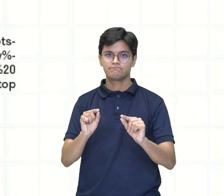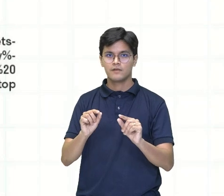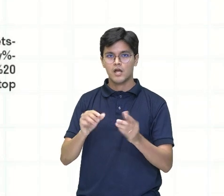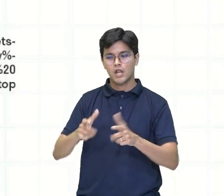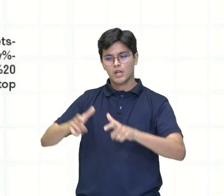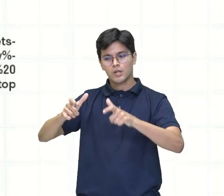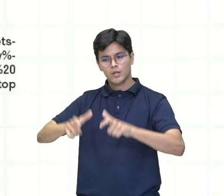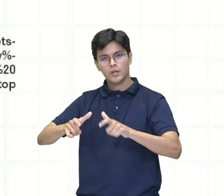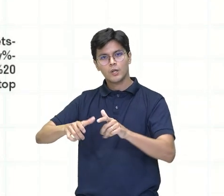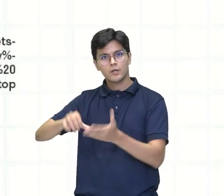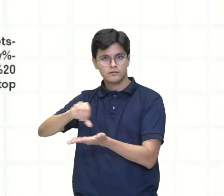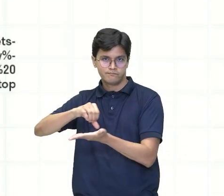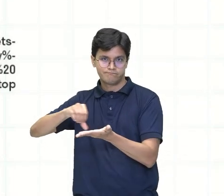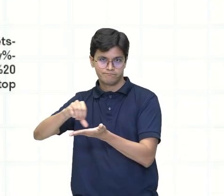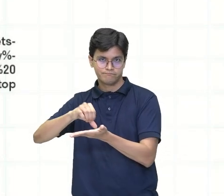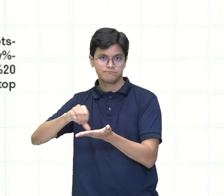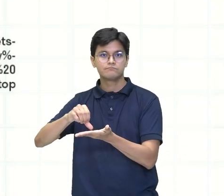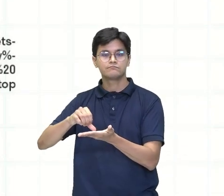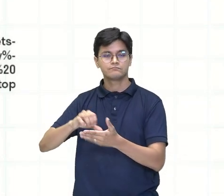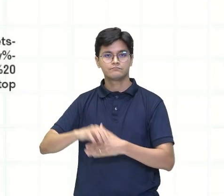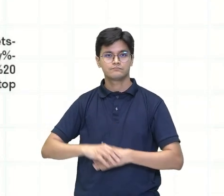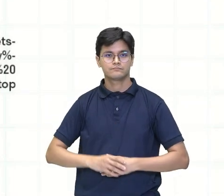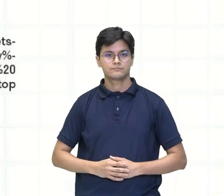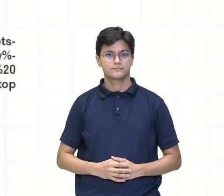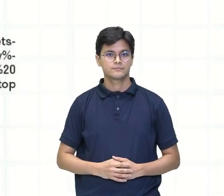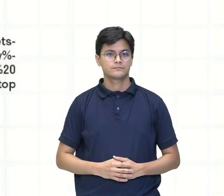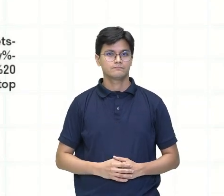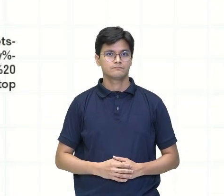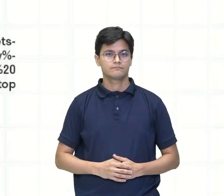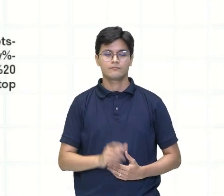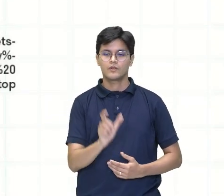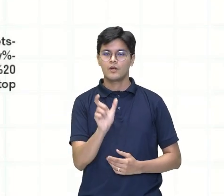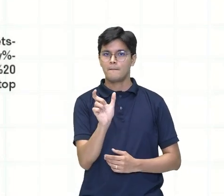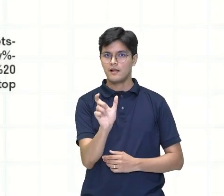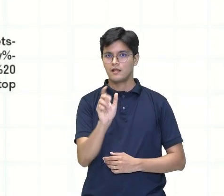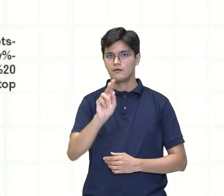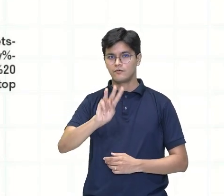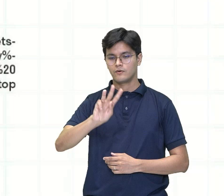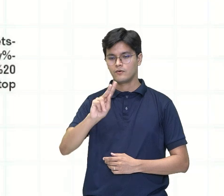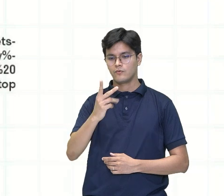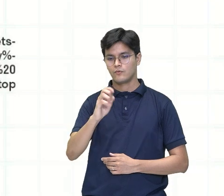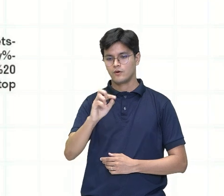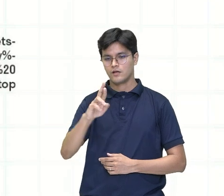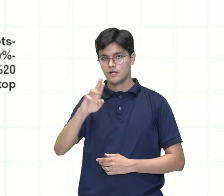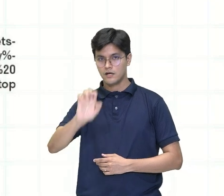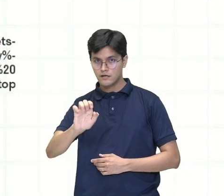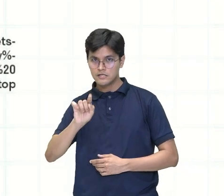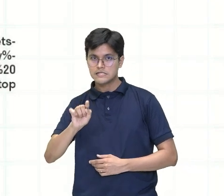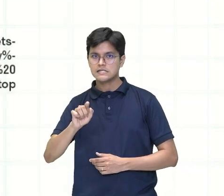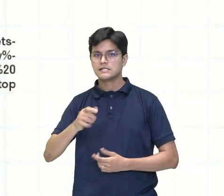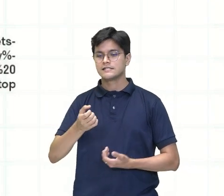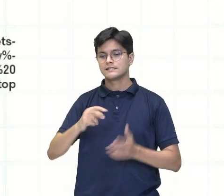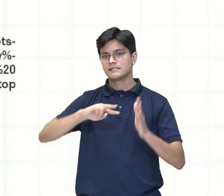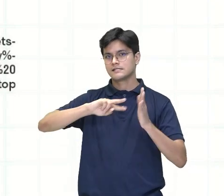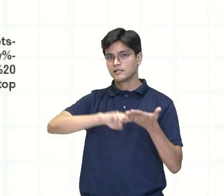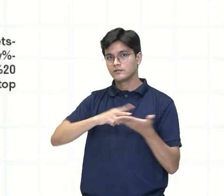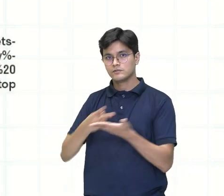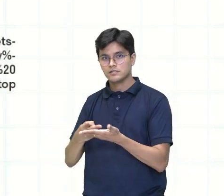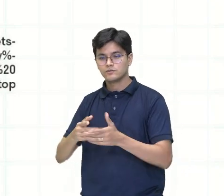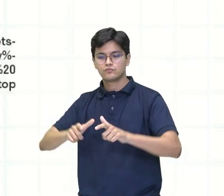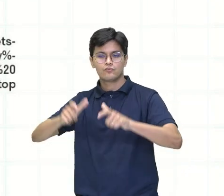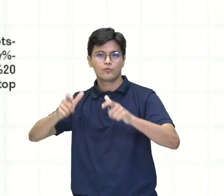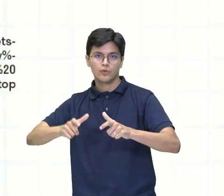the coordinates, where, onde o carro parou, né, depois de sair da